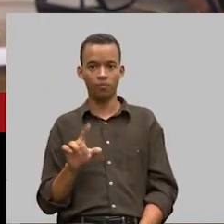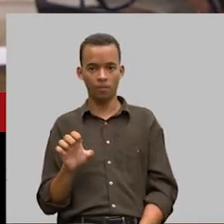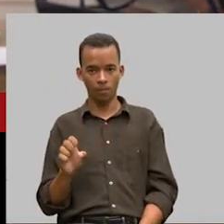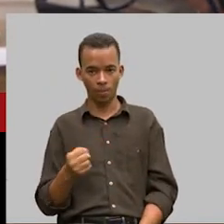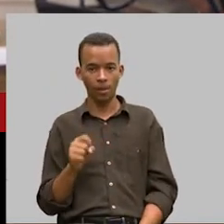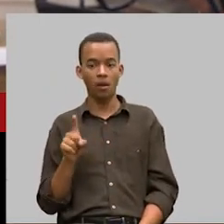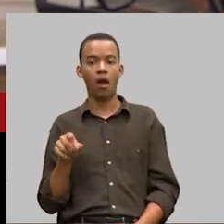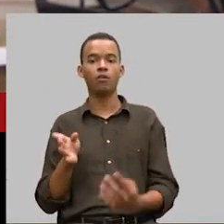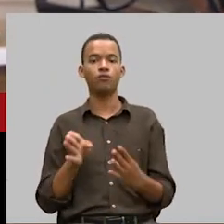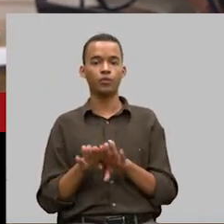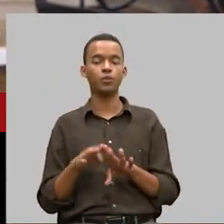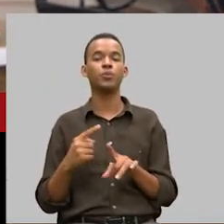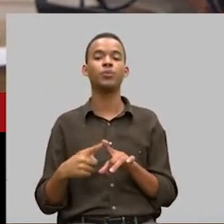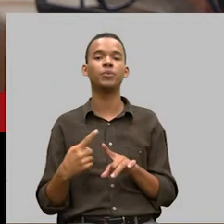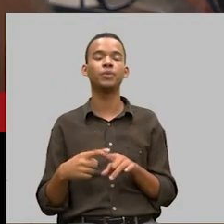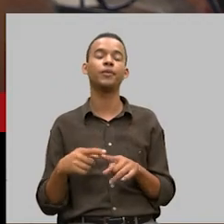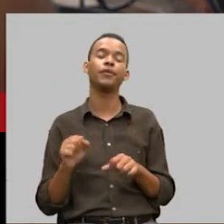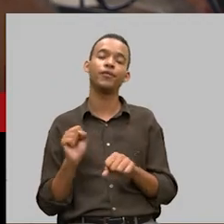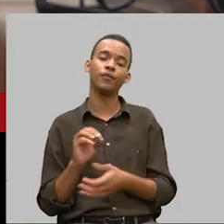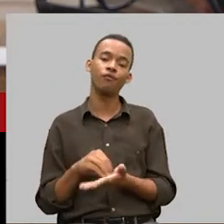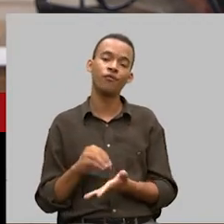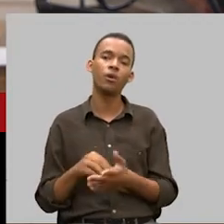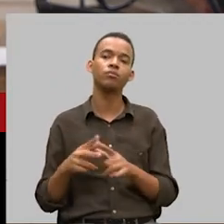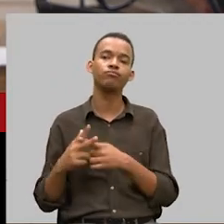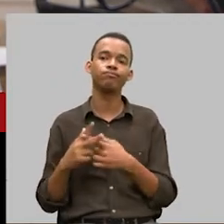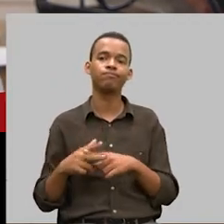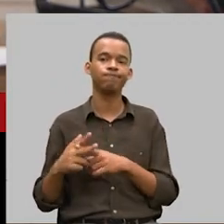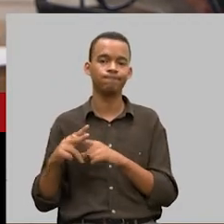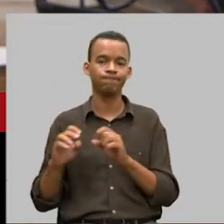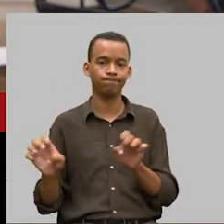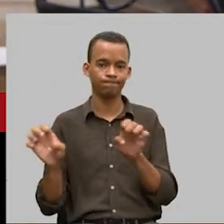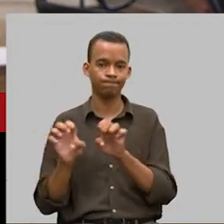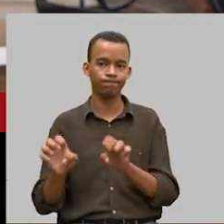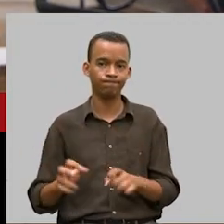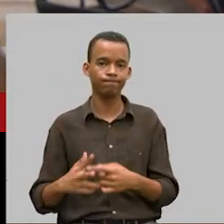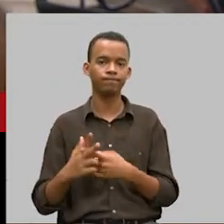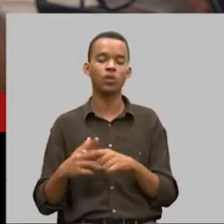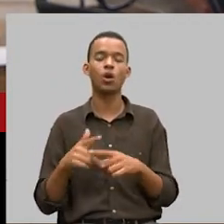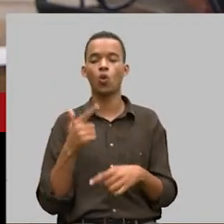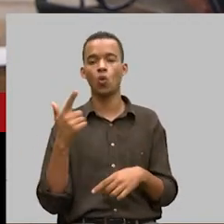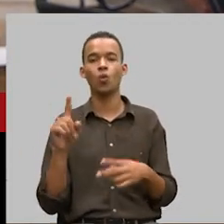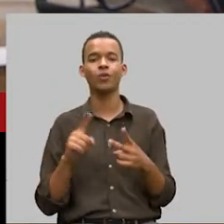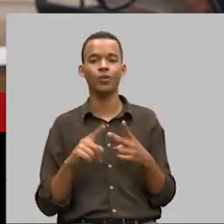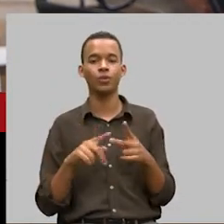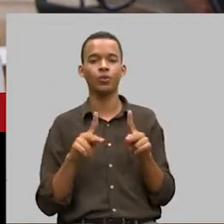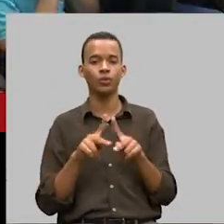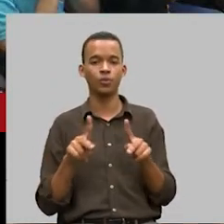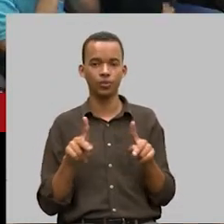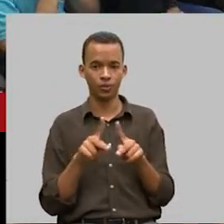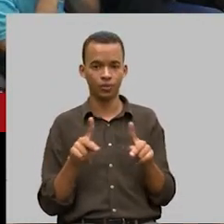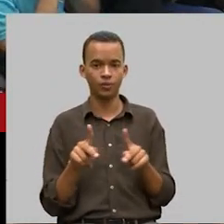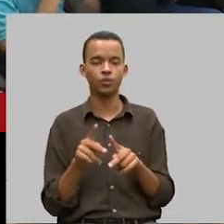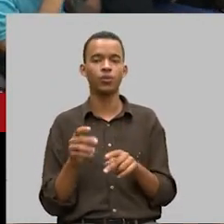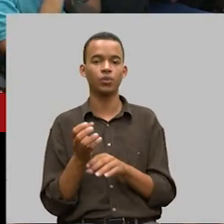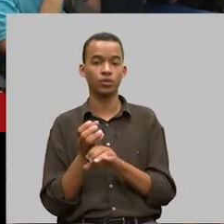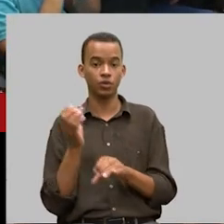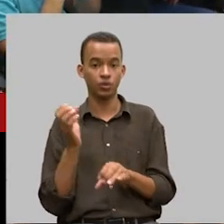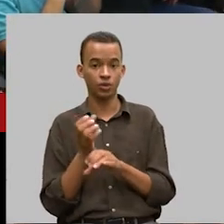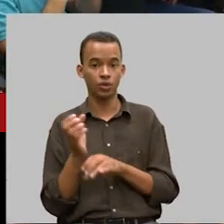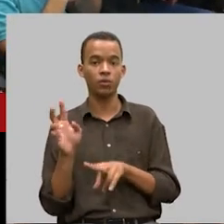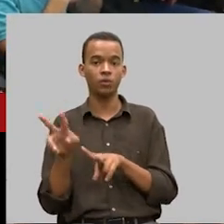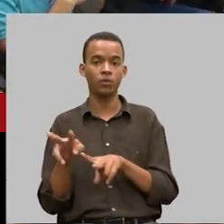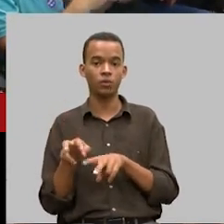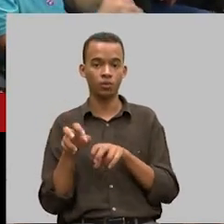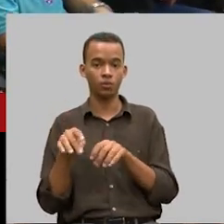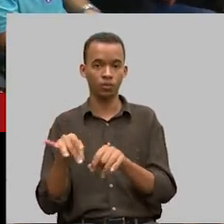dificuldade de manutenção nós temos ali o professor engenheiro agrônomo José Liberato que tá com